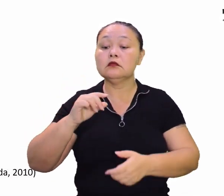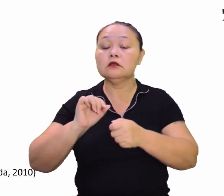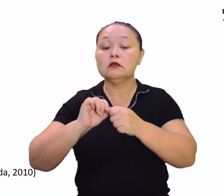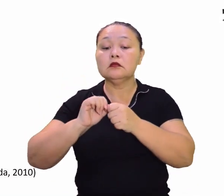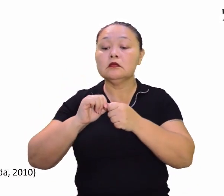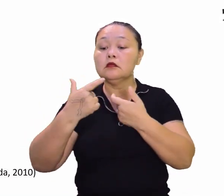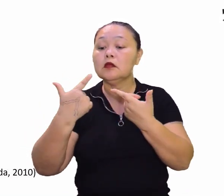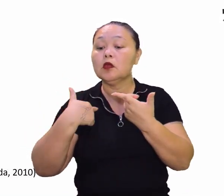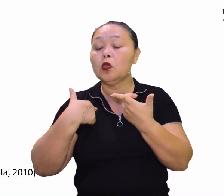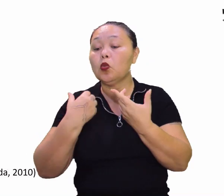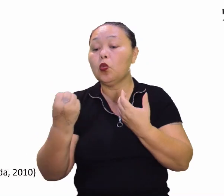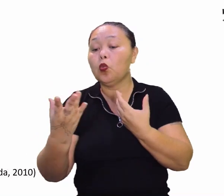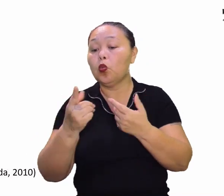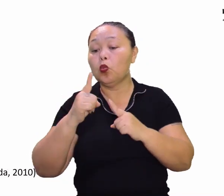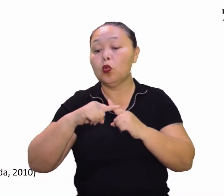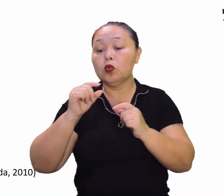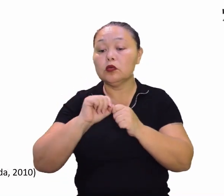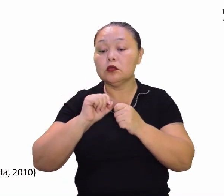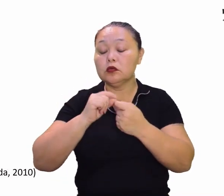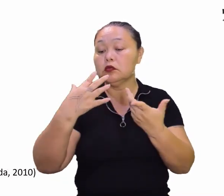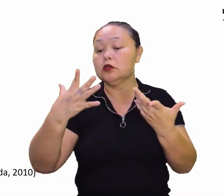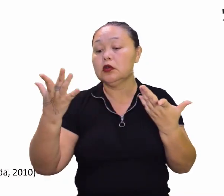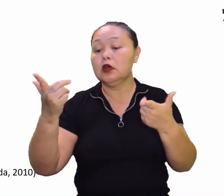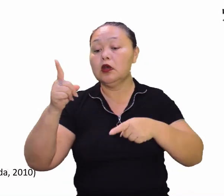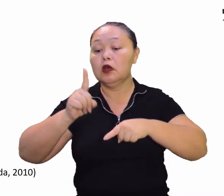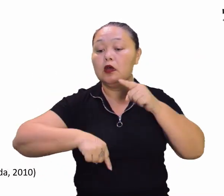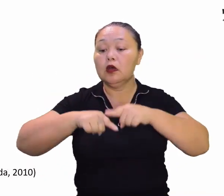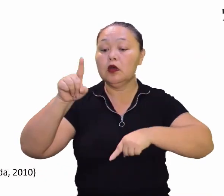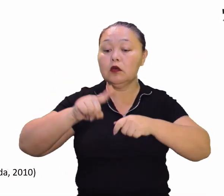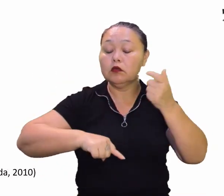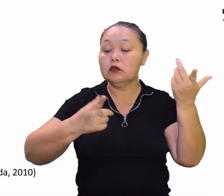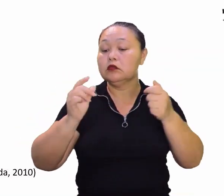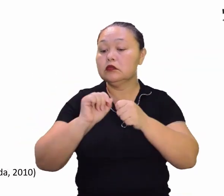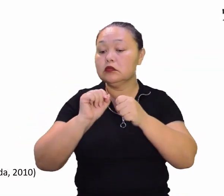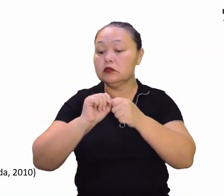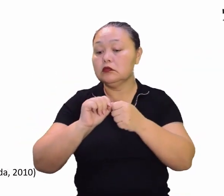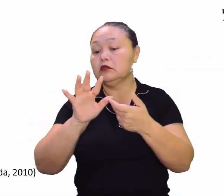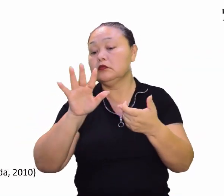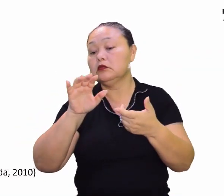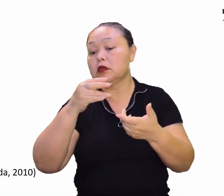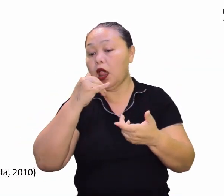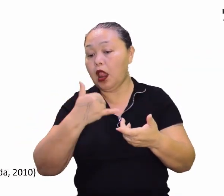novos tipos de produtos eletrônicos, por exemplo.